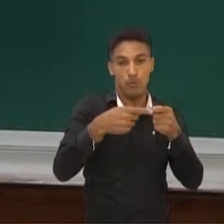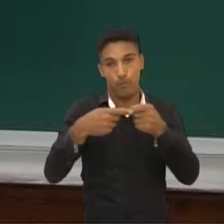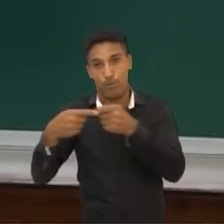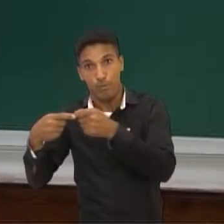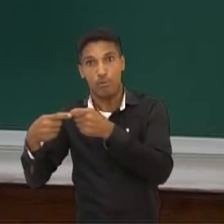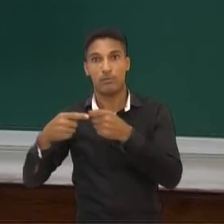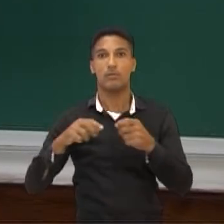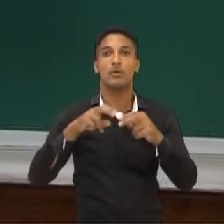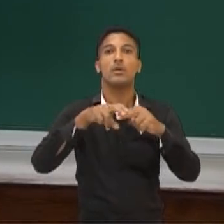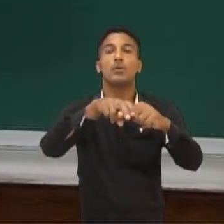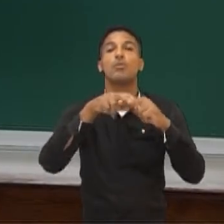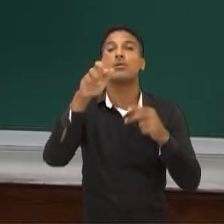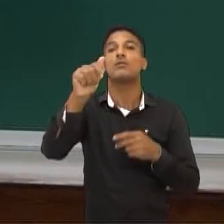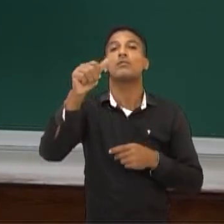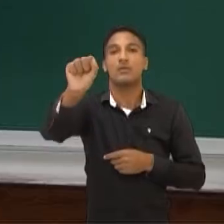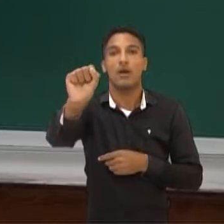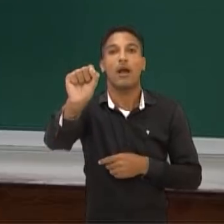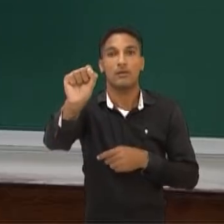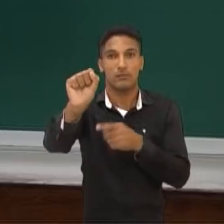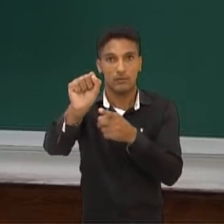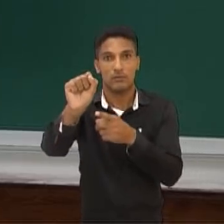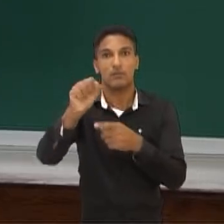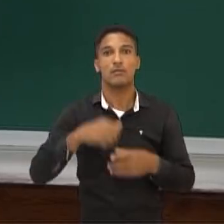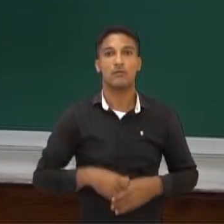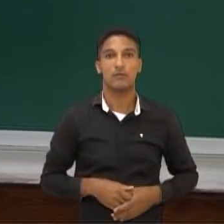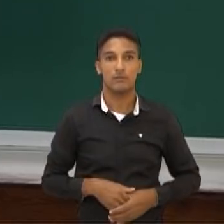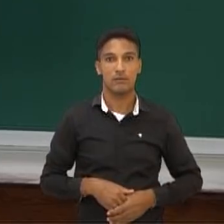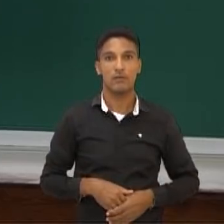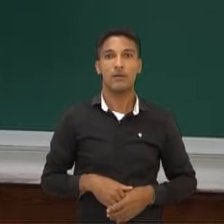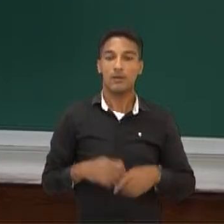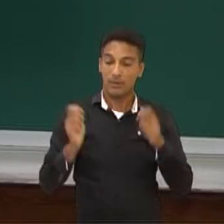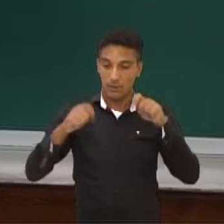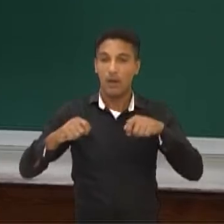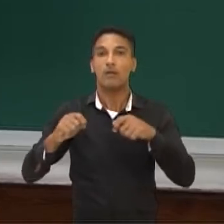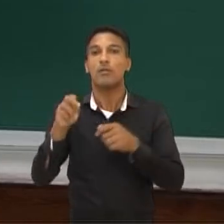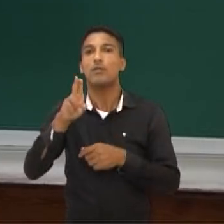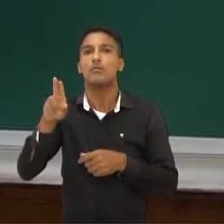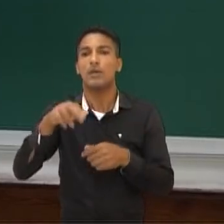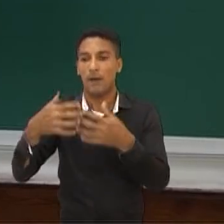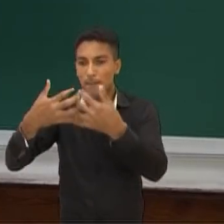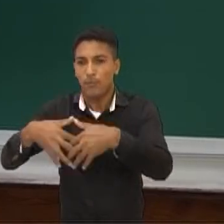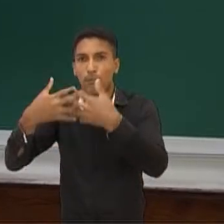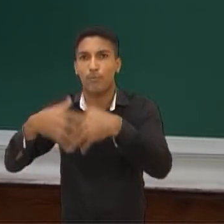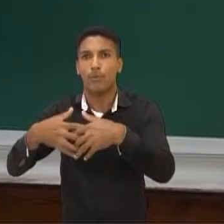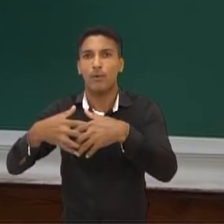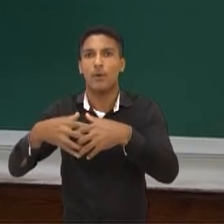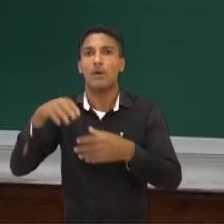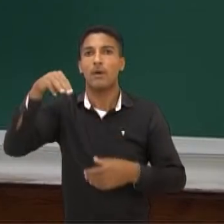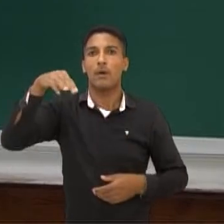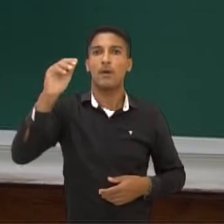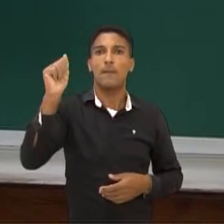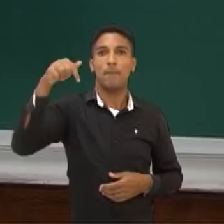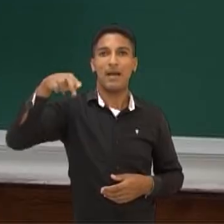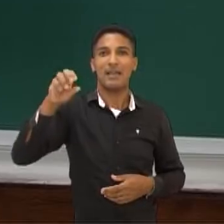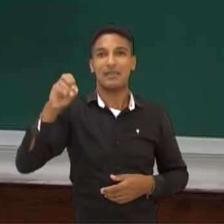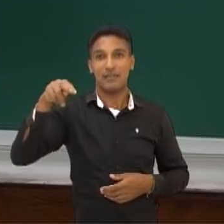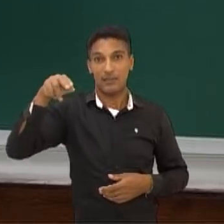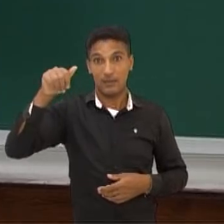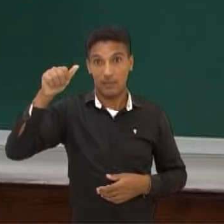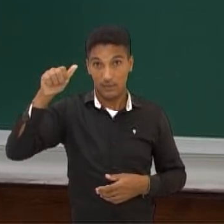do trabalho dos gases que nós desenvolvemos as máquinas térmicas, né, que permitiu aí a Revolução